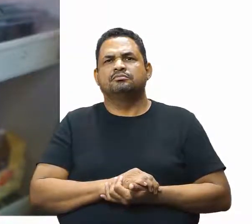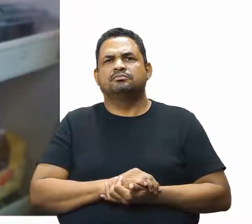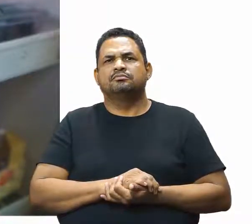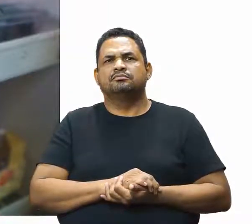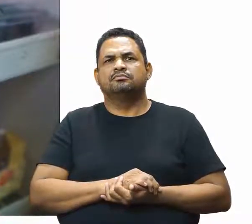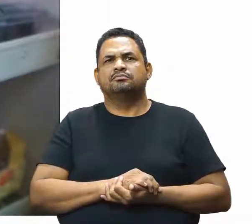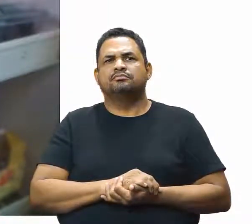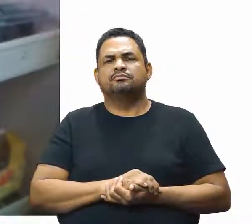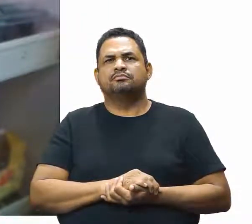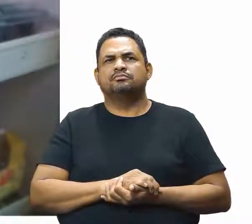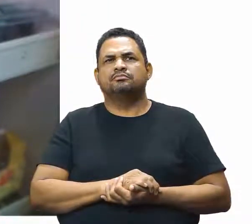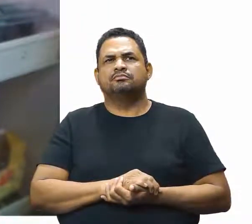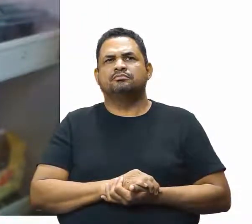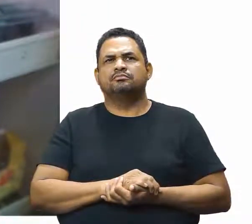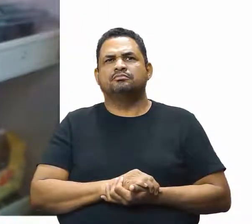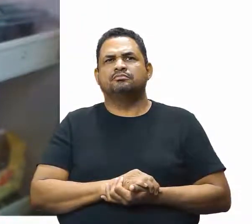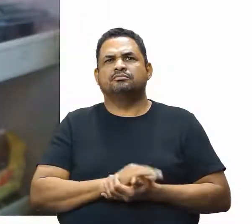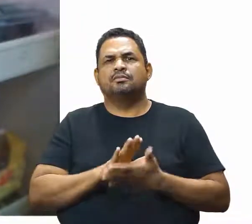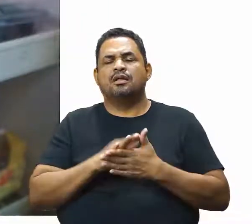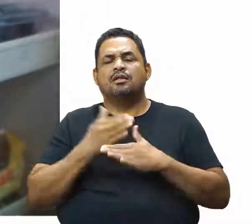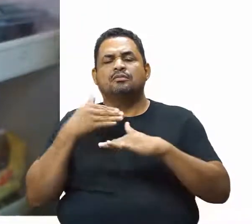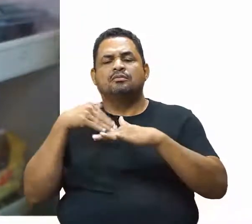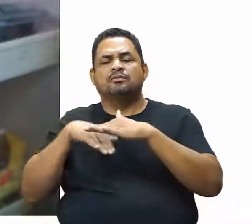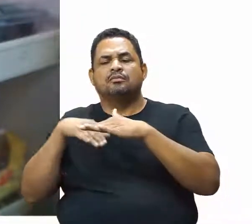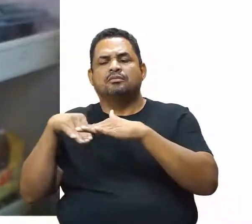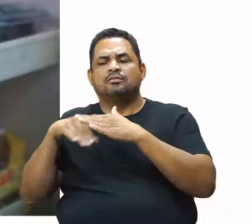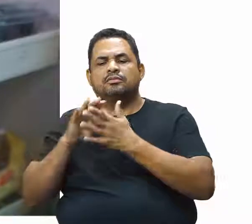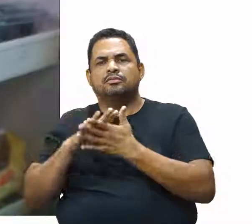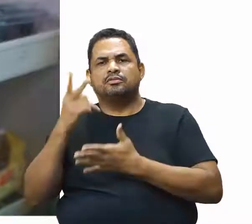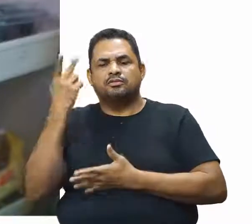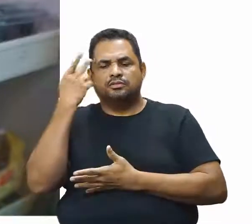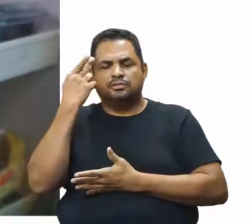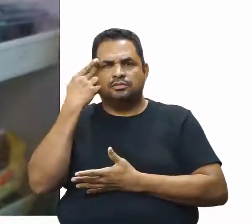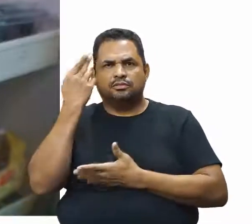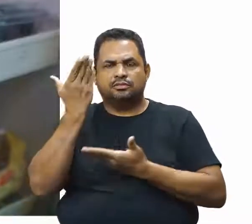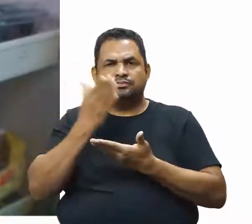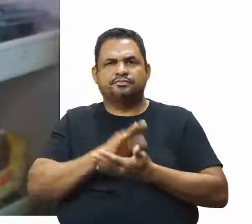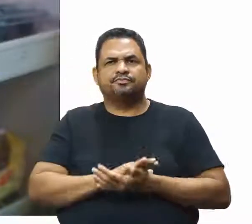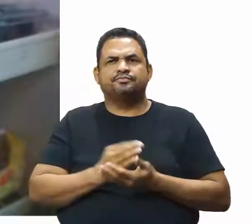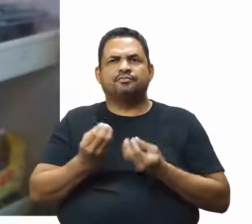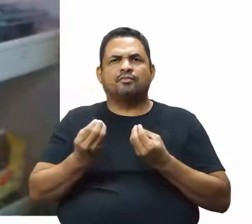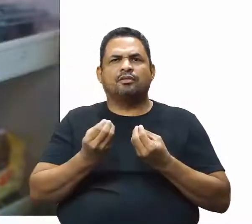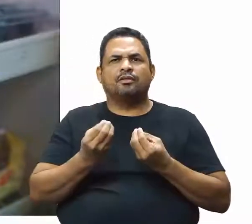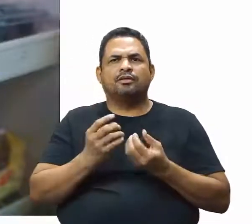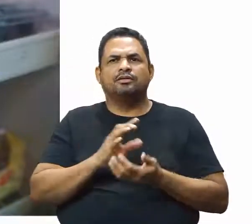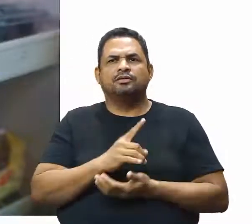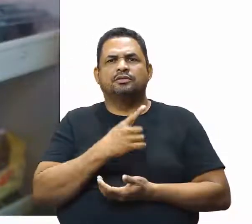clássico. O clássico, sim, é o armazenamento da fruta in natura. Isso é o clássico. Nós